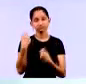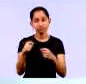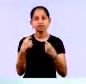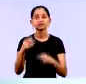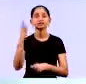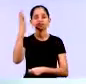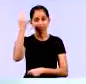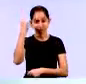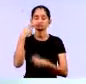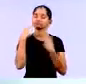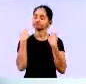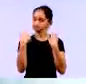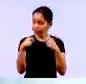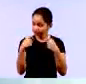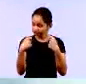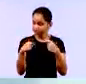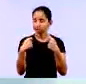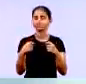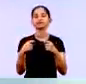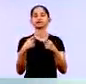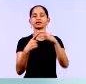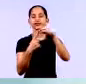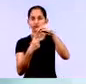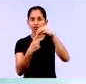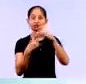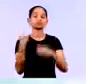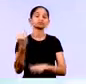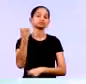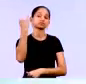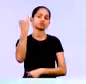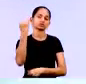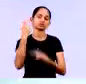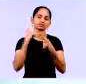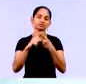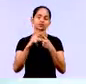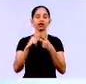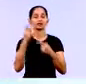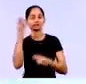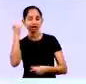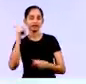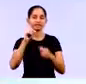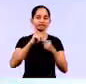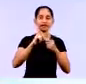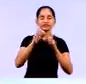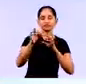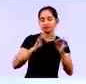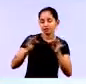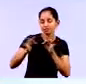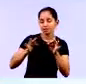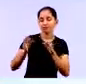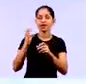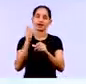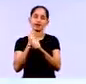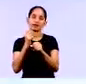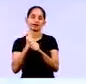tenho que saber, por quê? Porque a partir dessas informações é que eu vou levar em consideração os demais